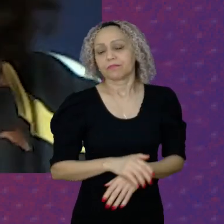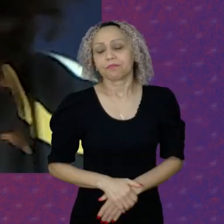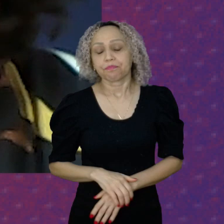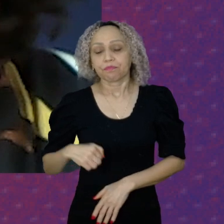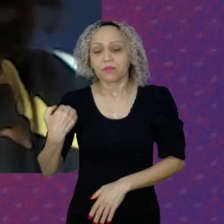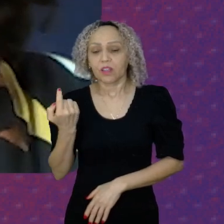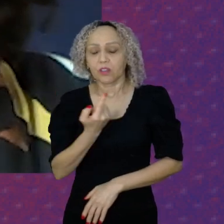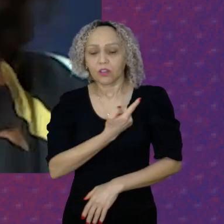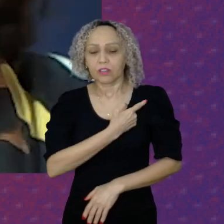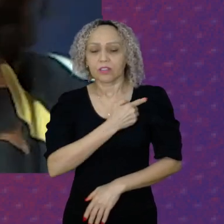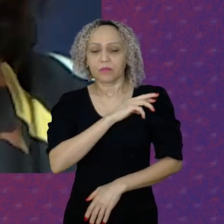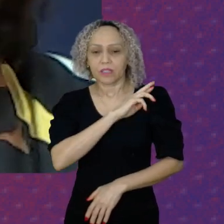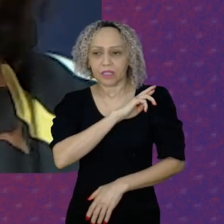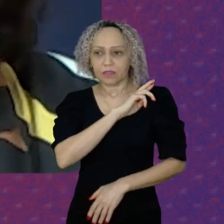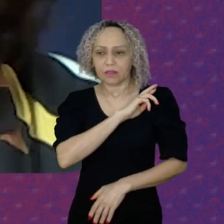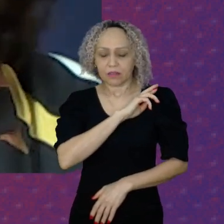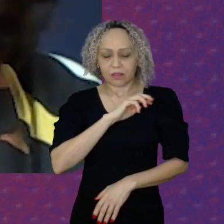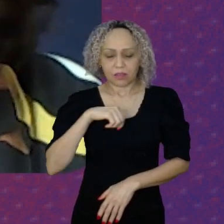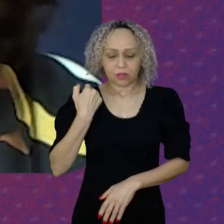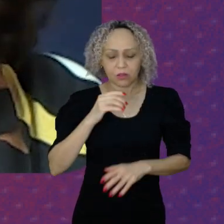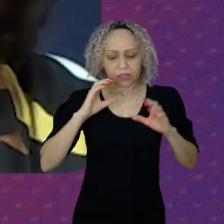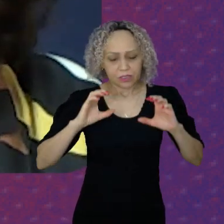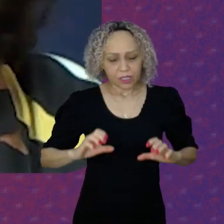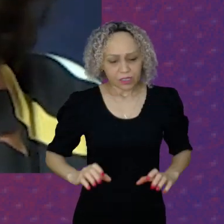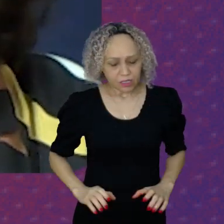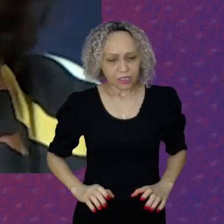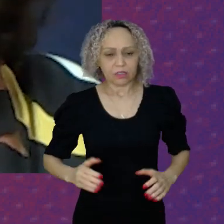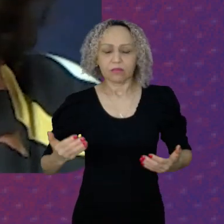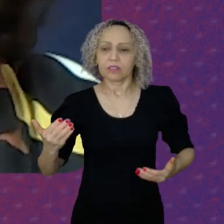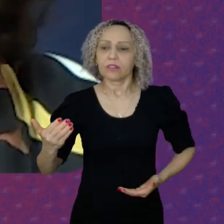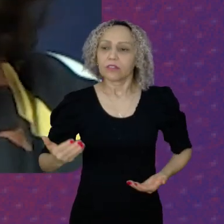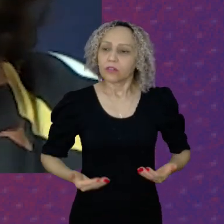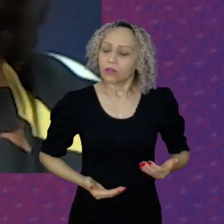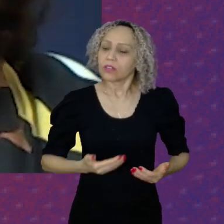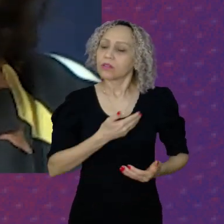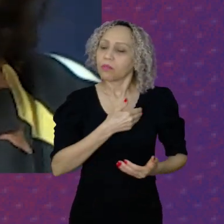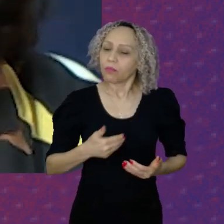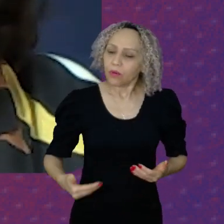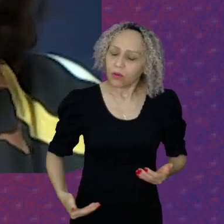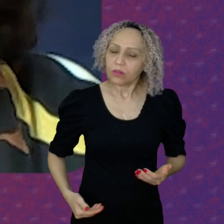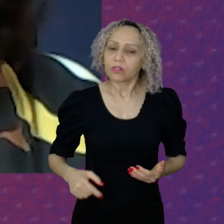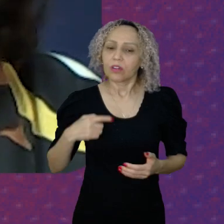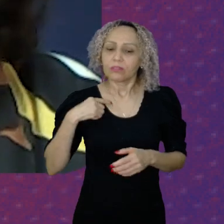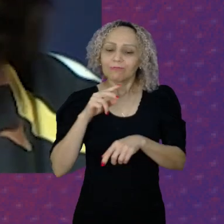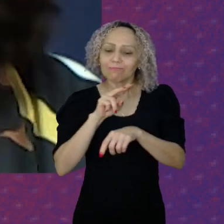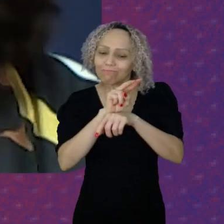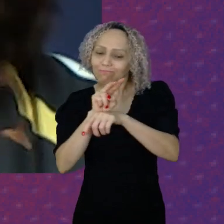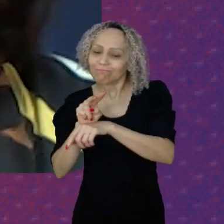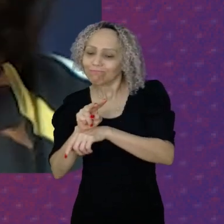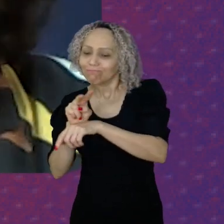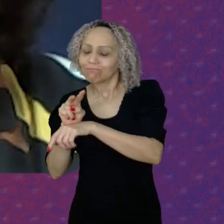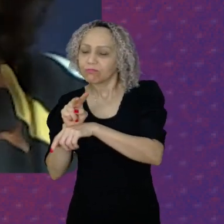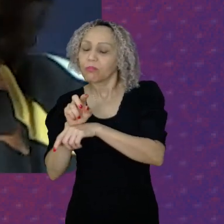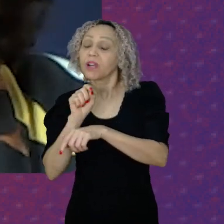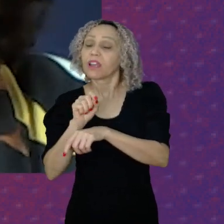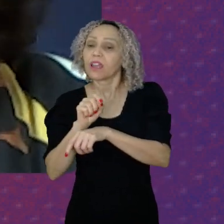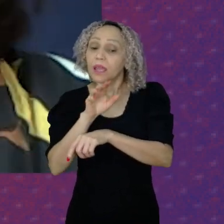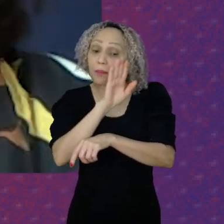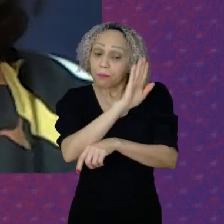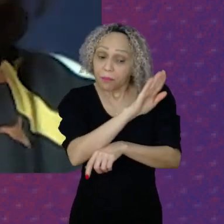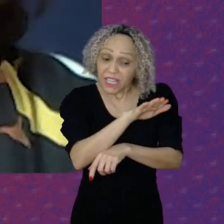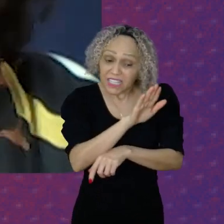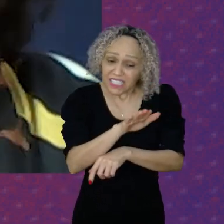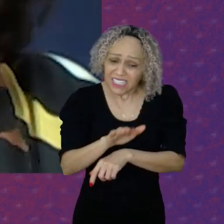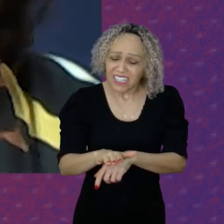os servidores públicos em monitorar essas situações, para que realmente as crianças que mais